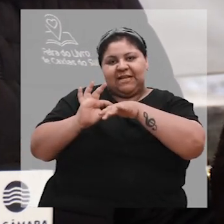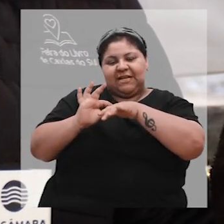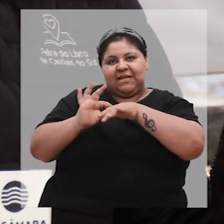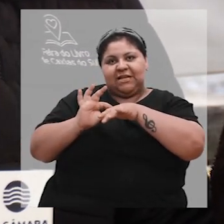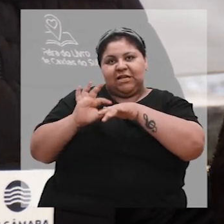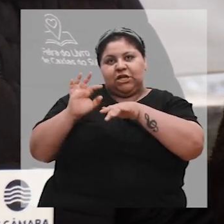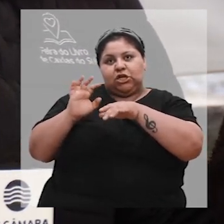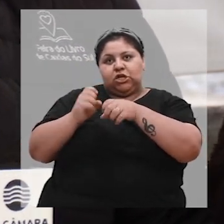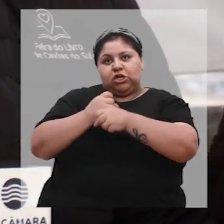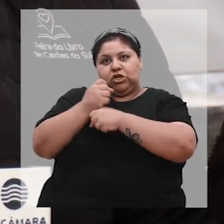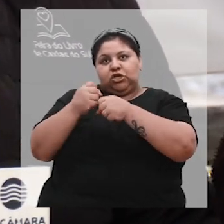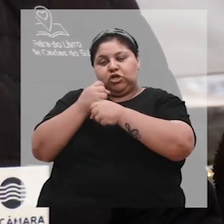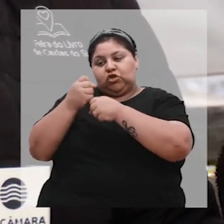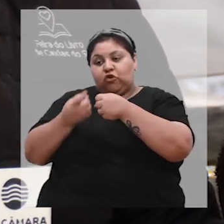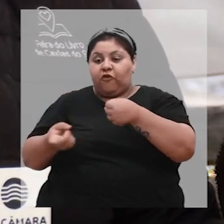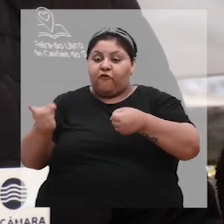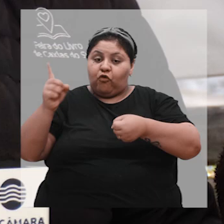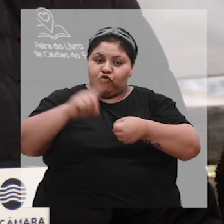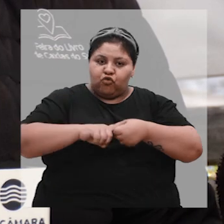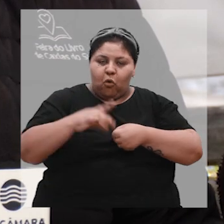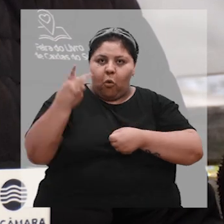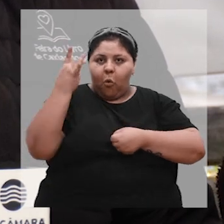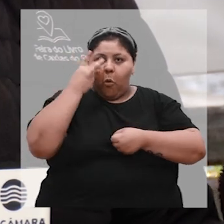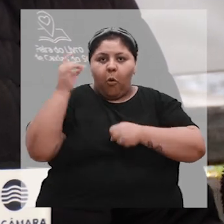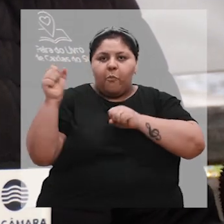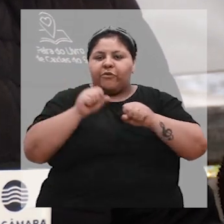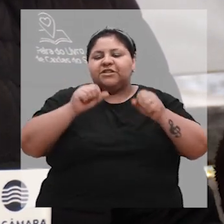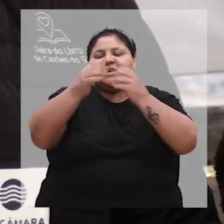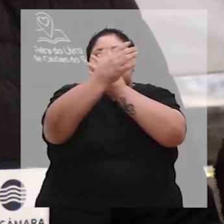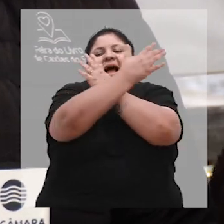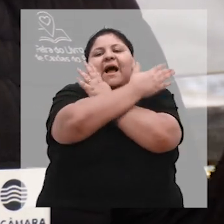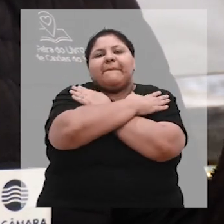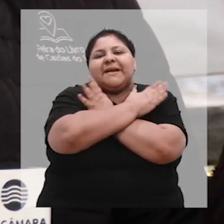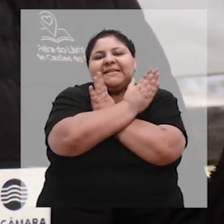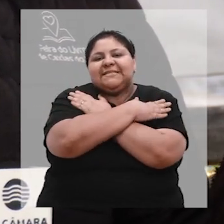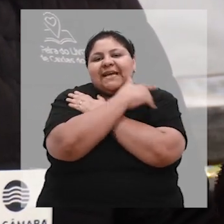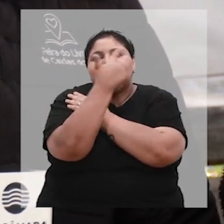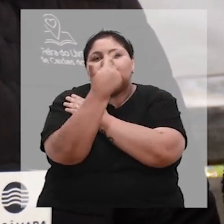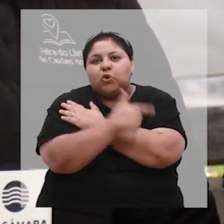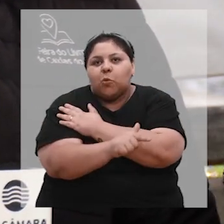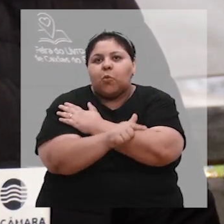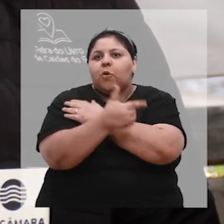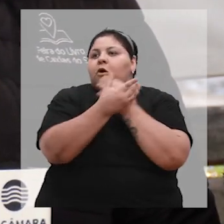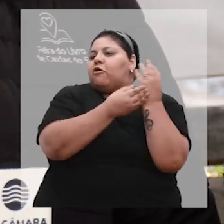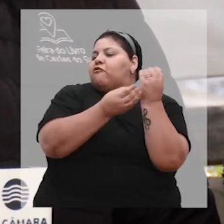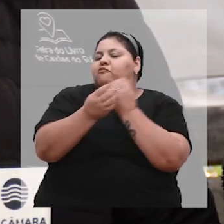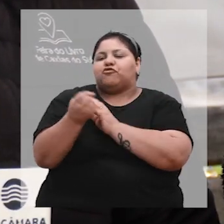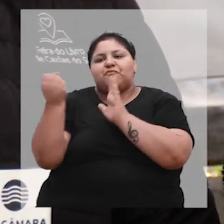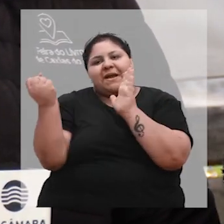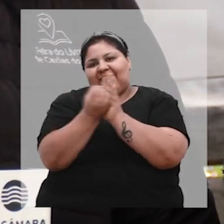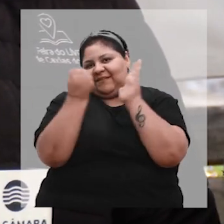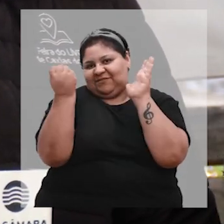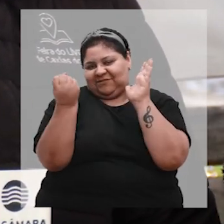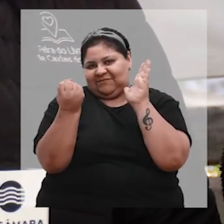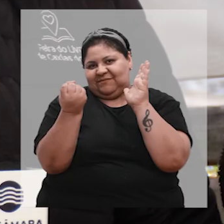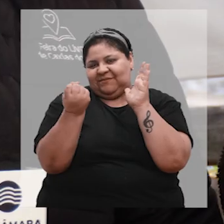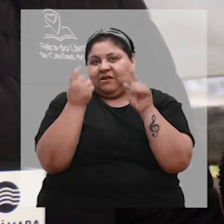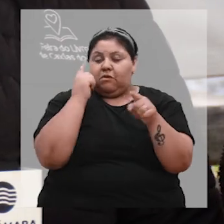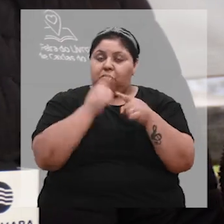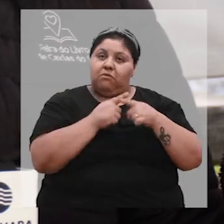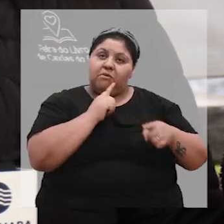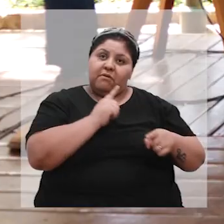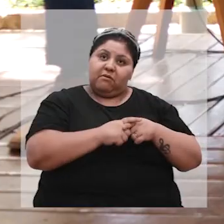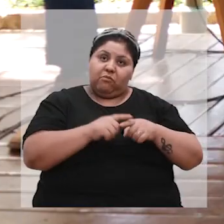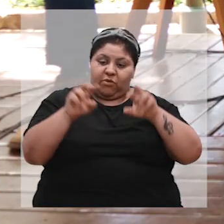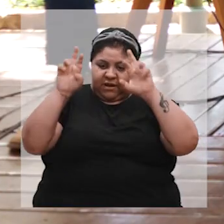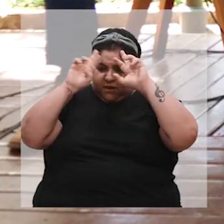ano que voltou o presencial e que a gente pôde se abraçar de novo, isso foi muito emblemático,